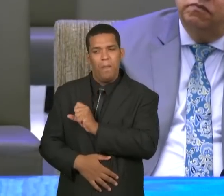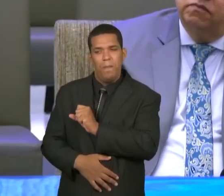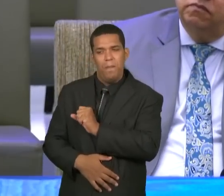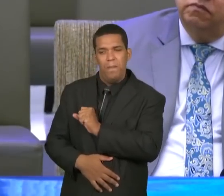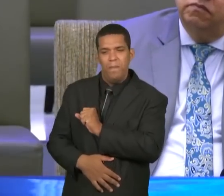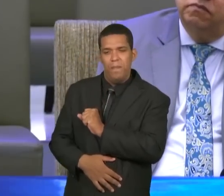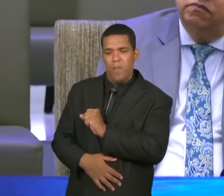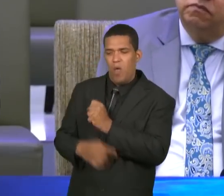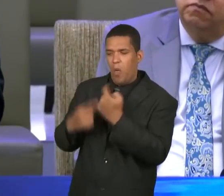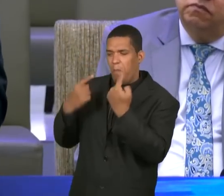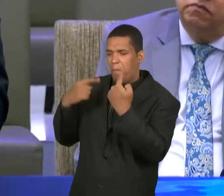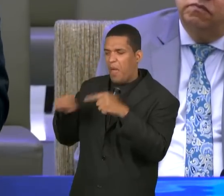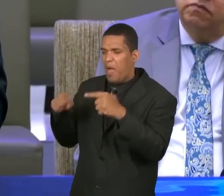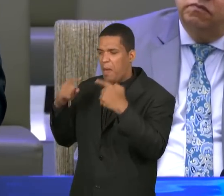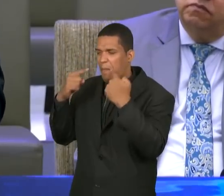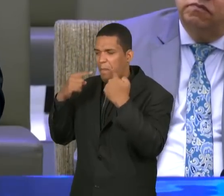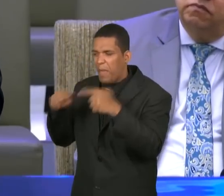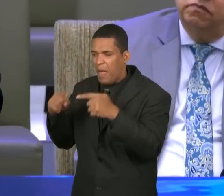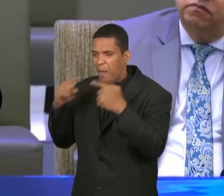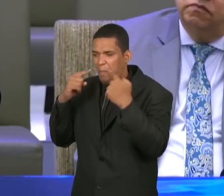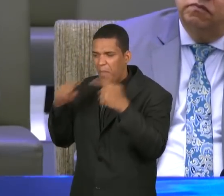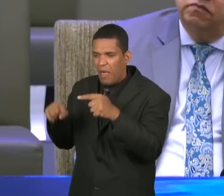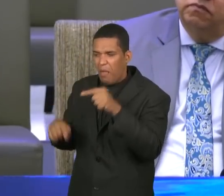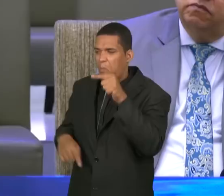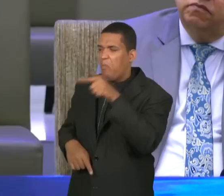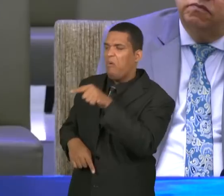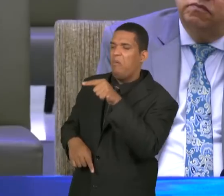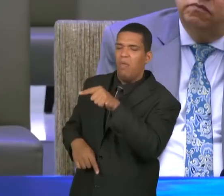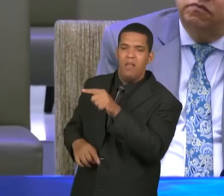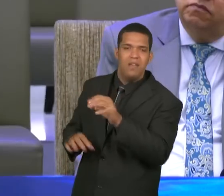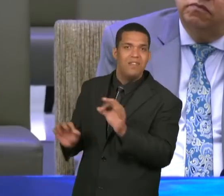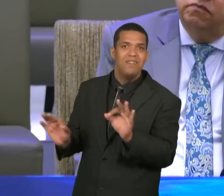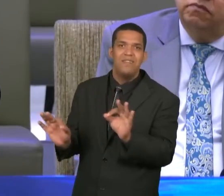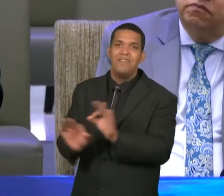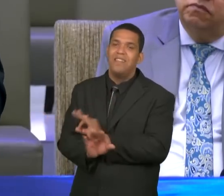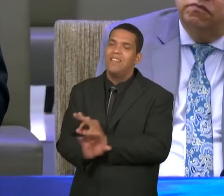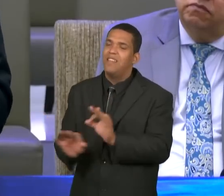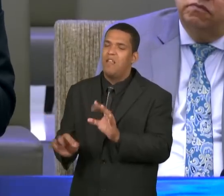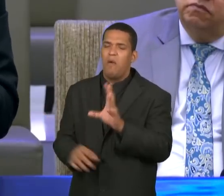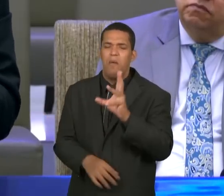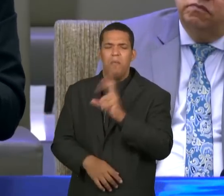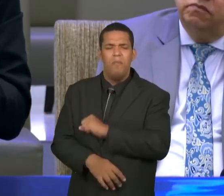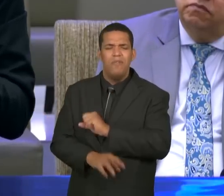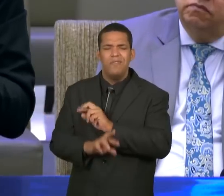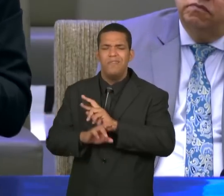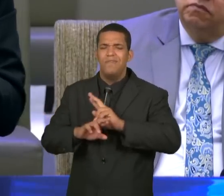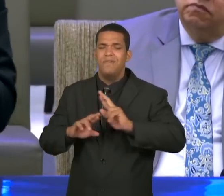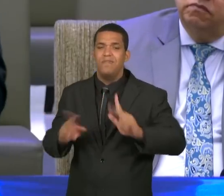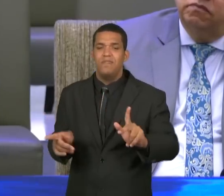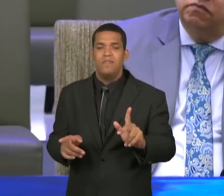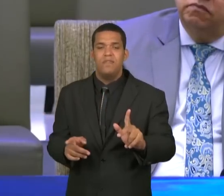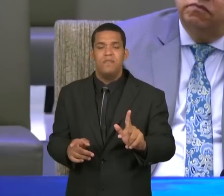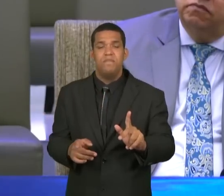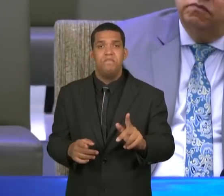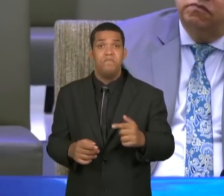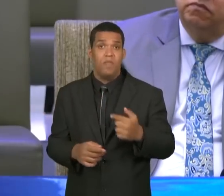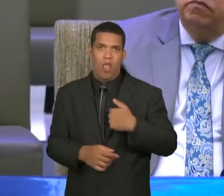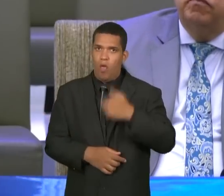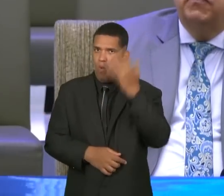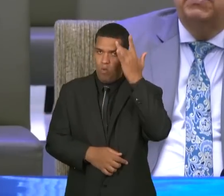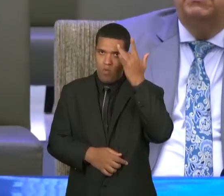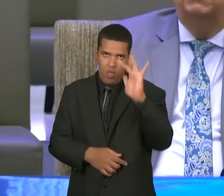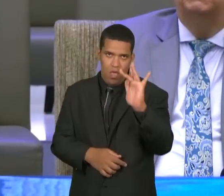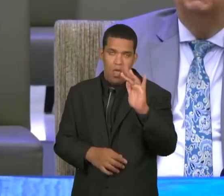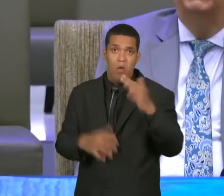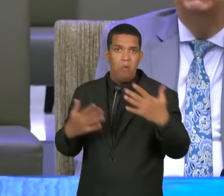de um amor que não acusa que não aponta eu não sei como as pessoas te enxergam